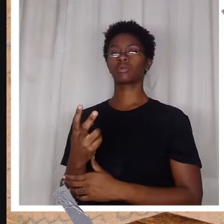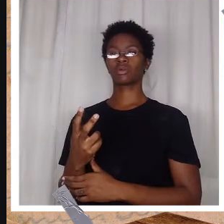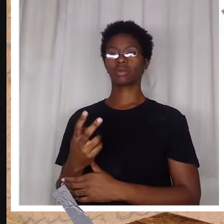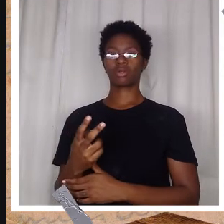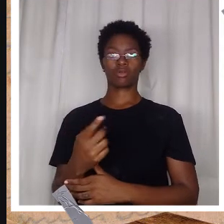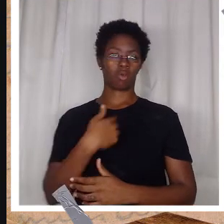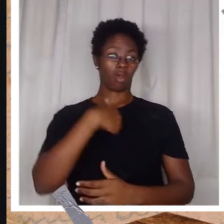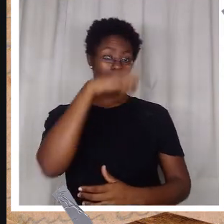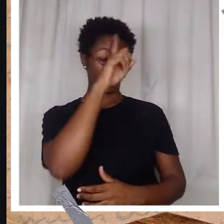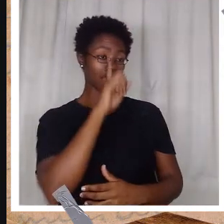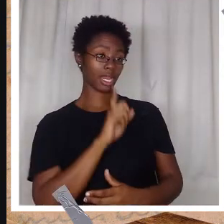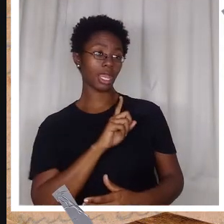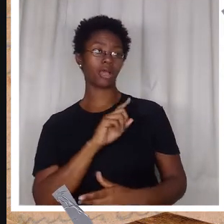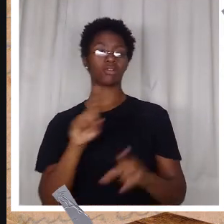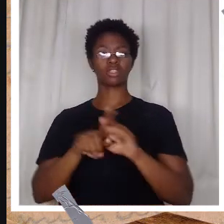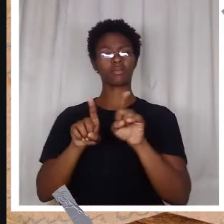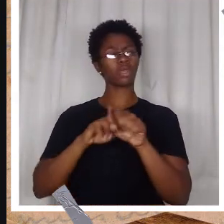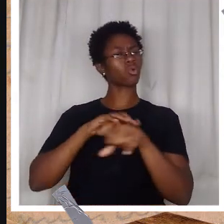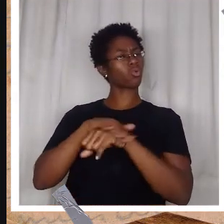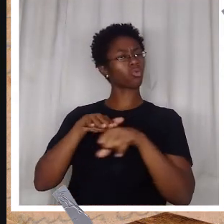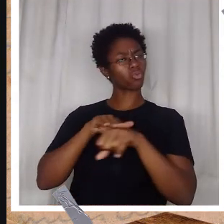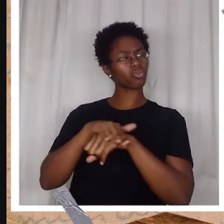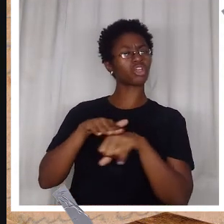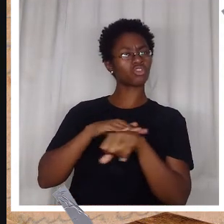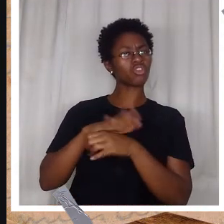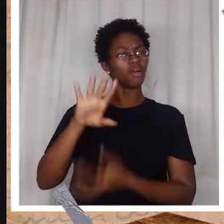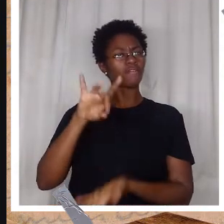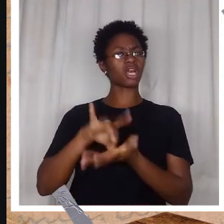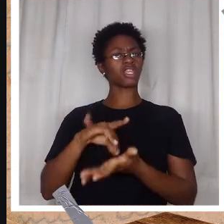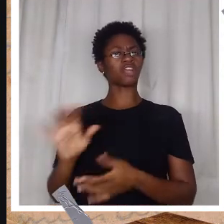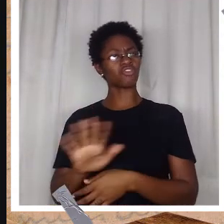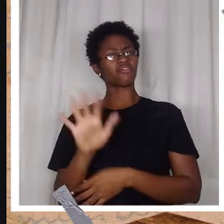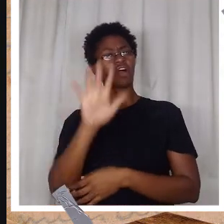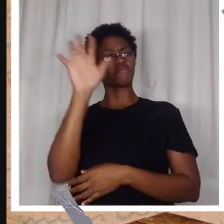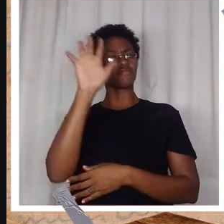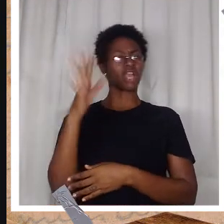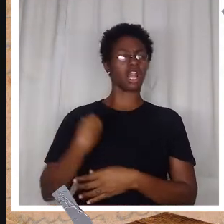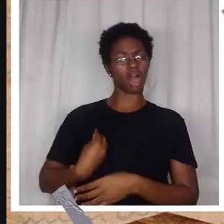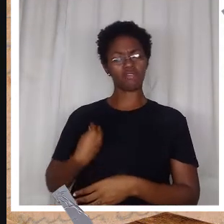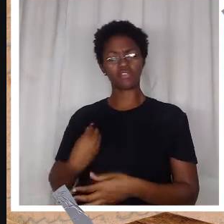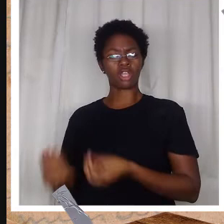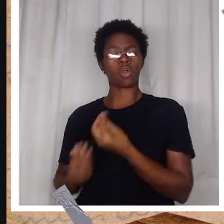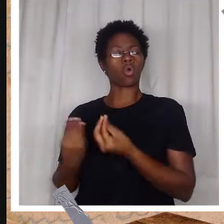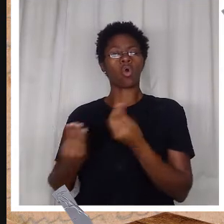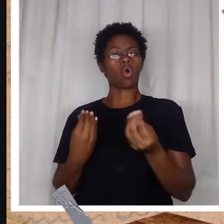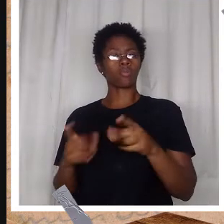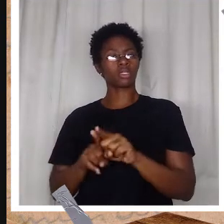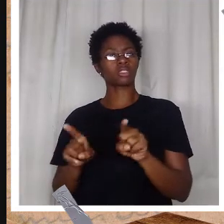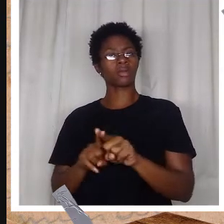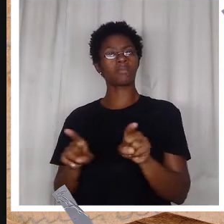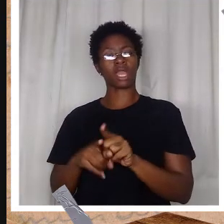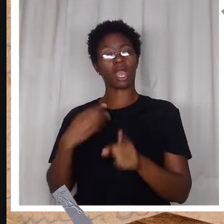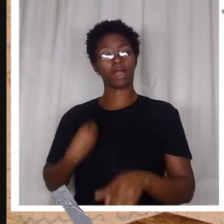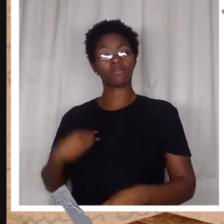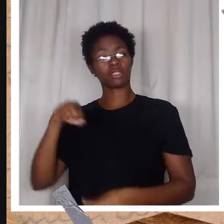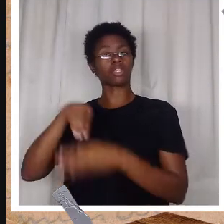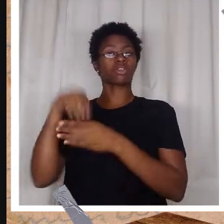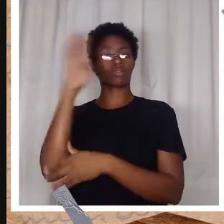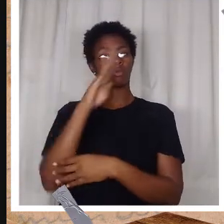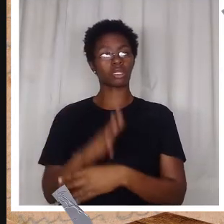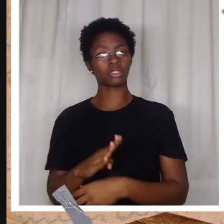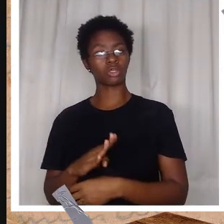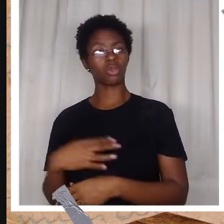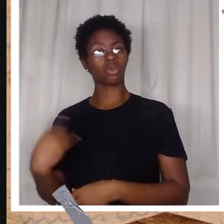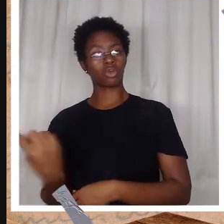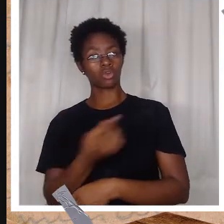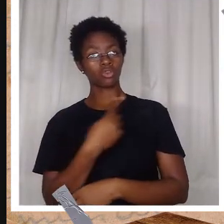Amarelo, e quando a gente depois conversou sobre a realidade das favelas e sobre o que se vive no Brasil, a gente,